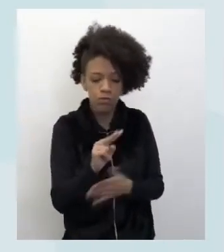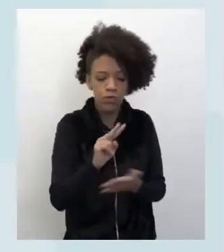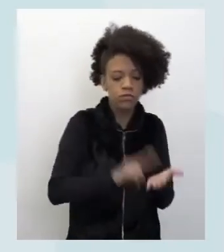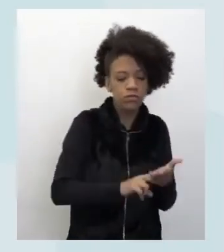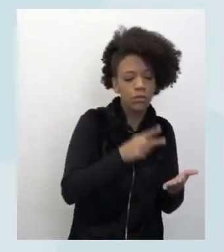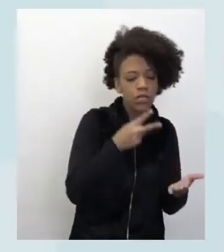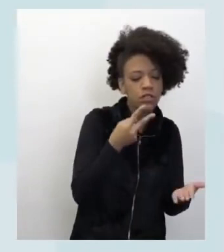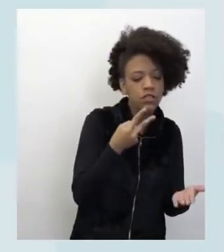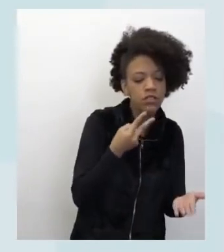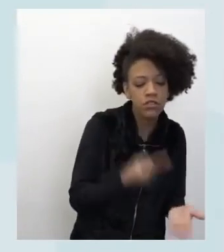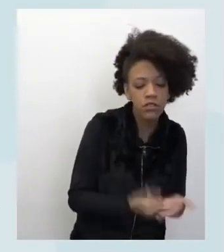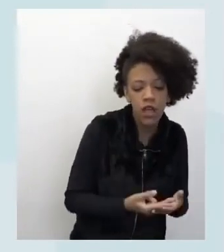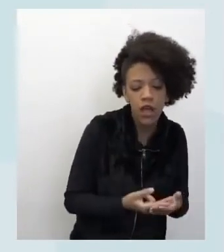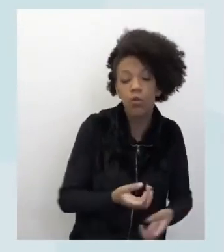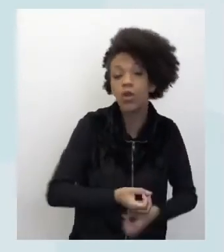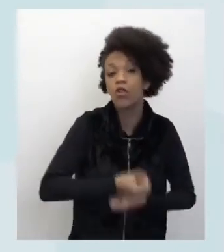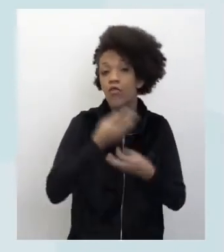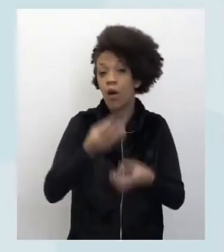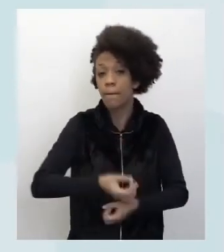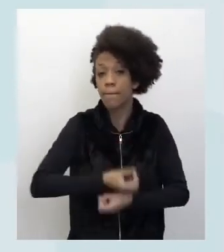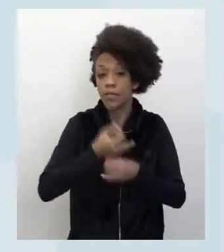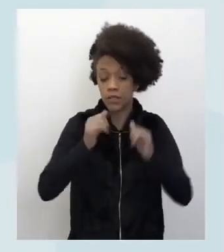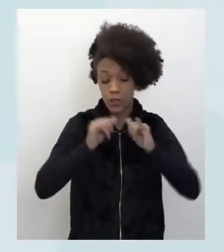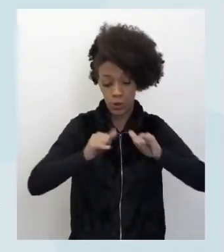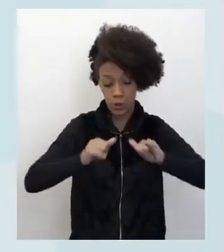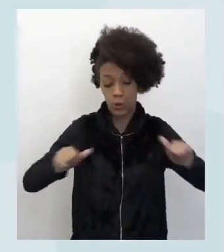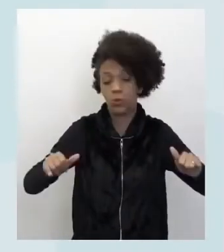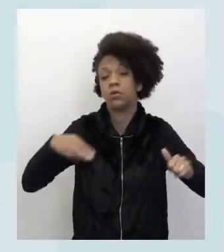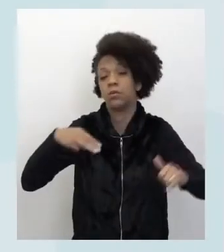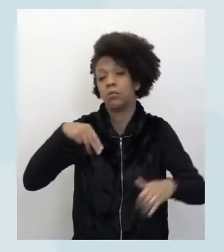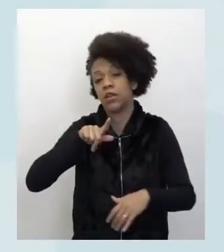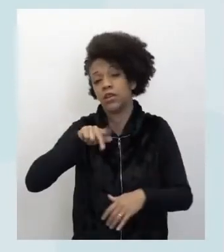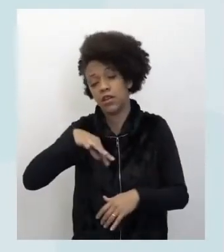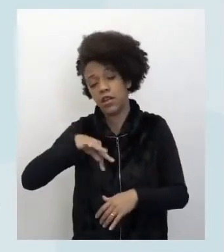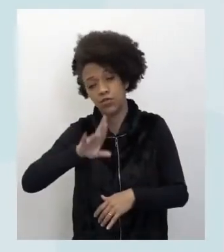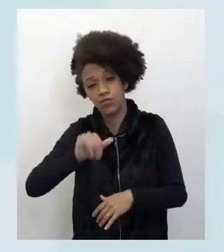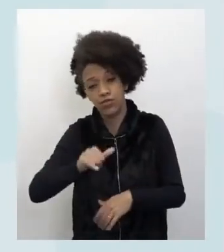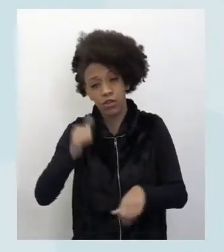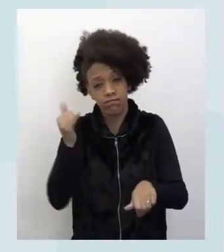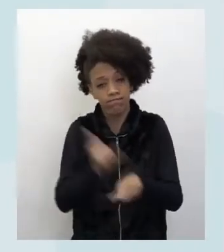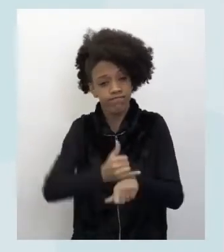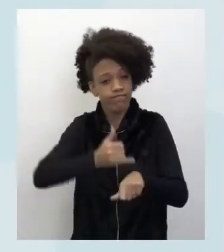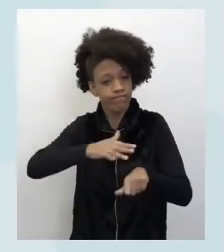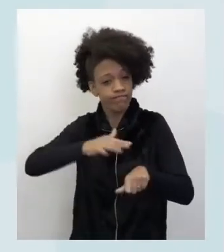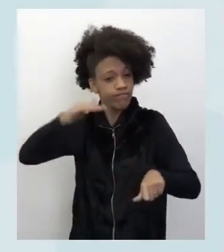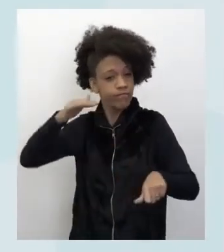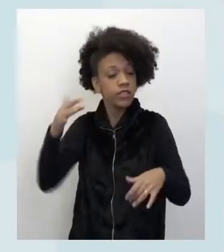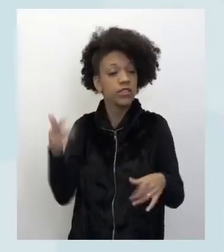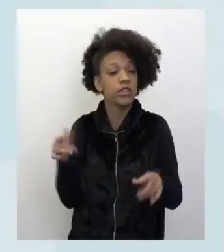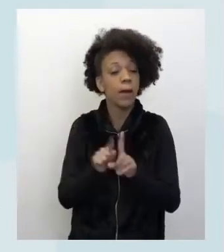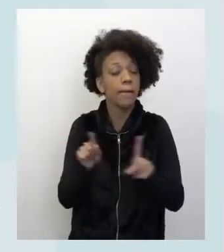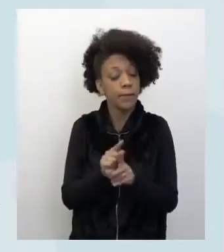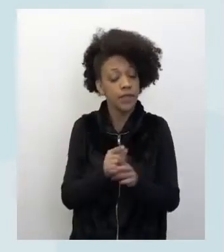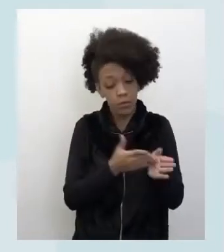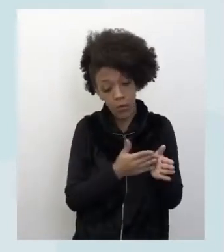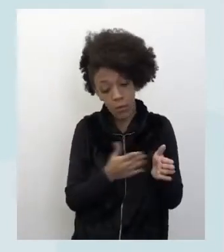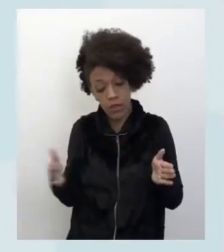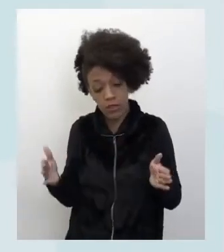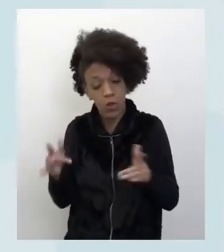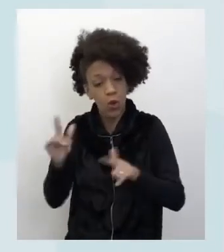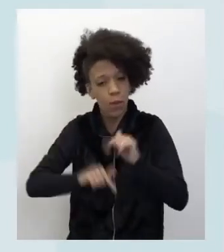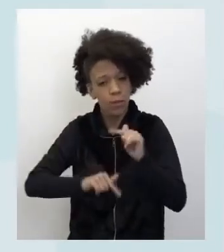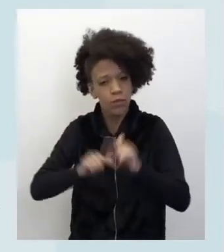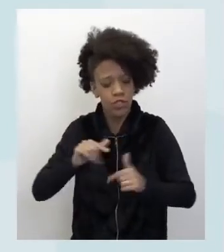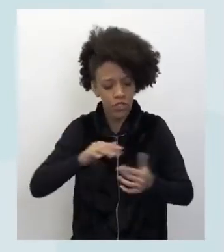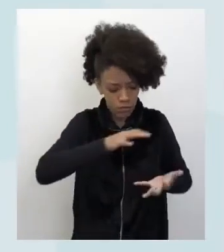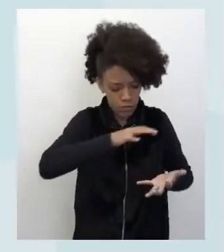e extração de informações de energia eletromagnética emitida ou refletida, é importante esse momento, pelos objetos